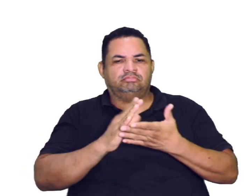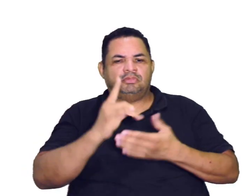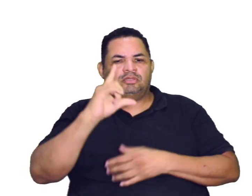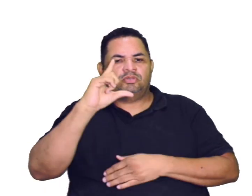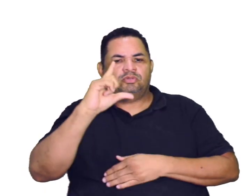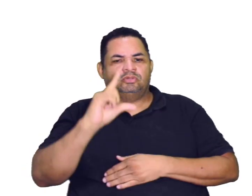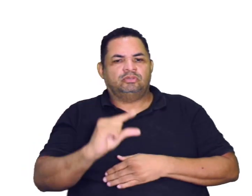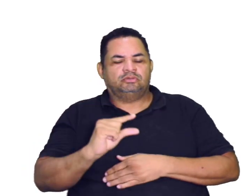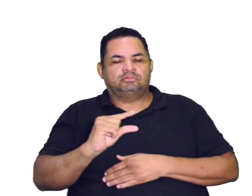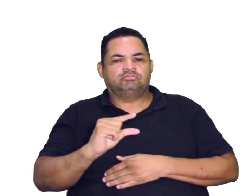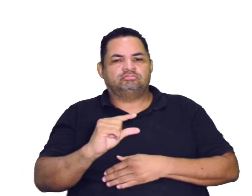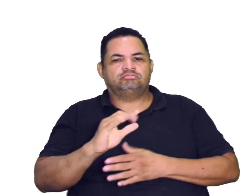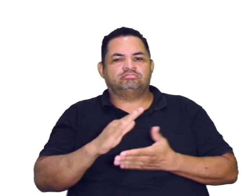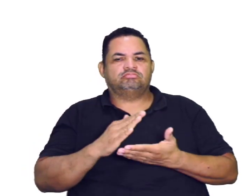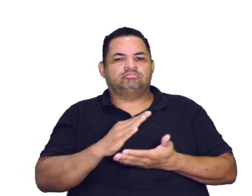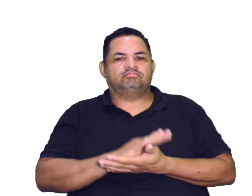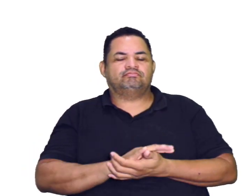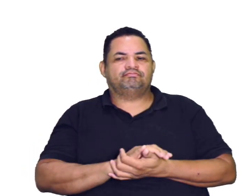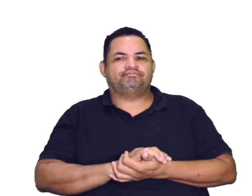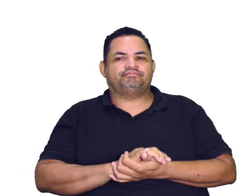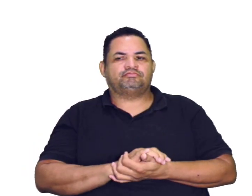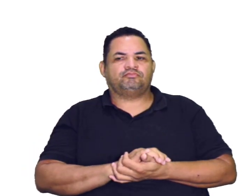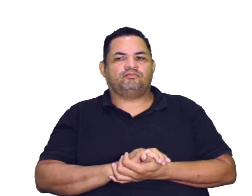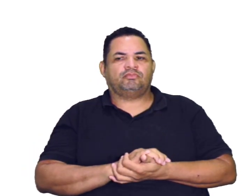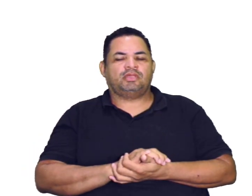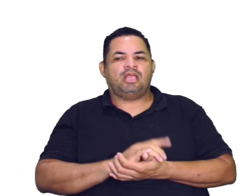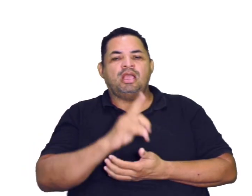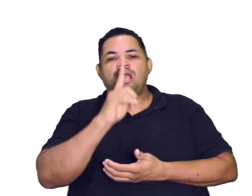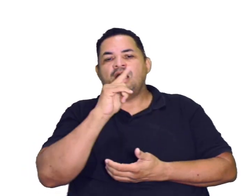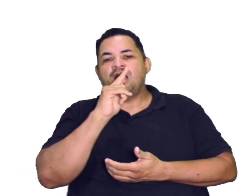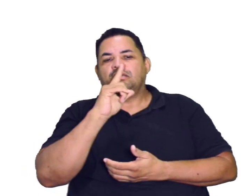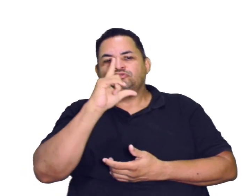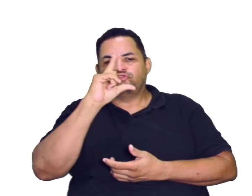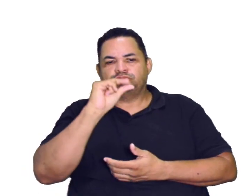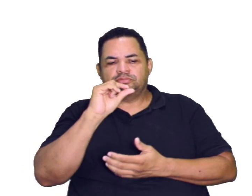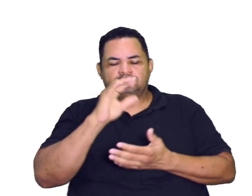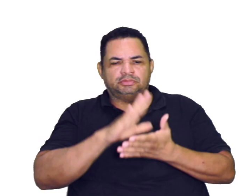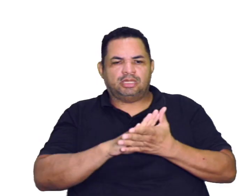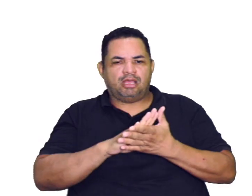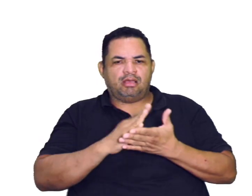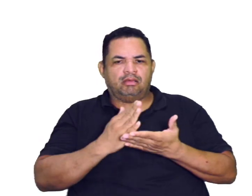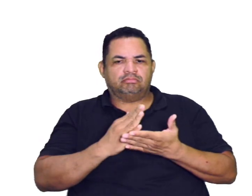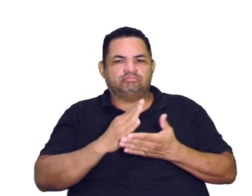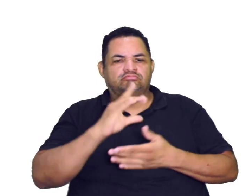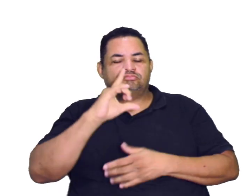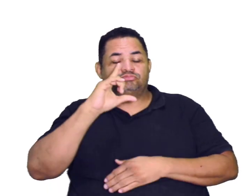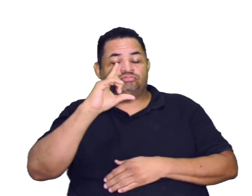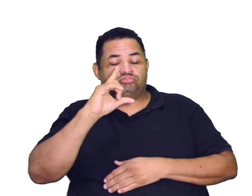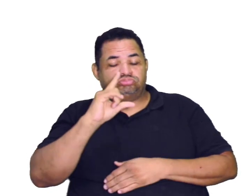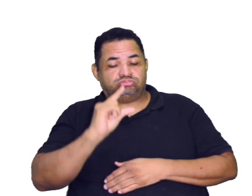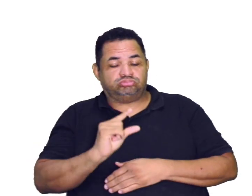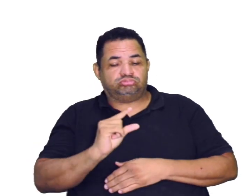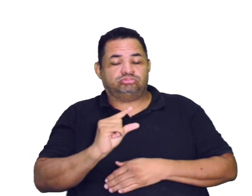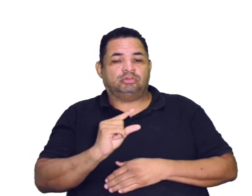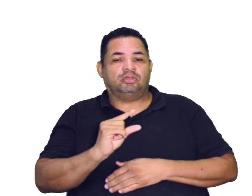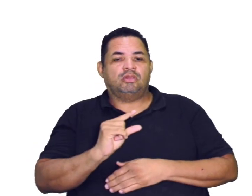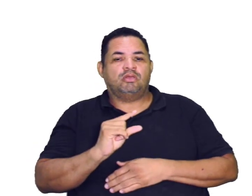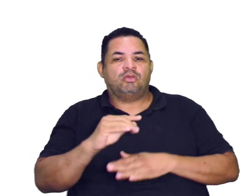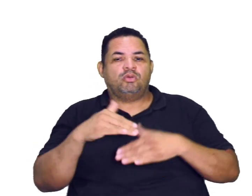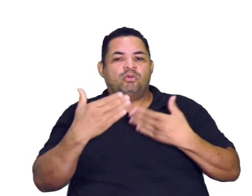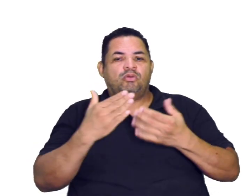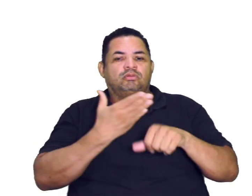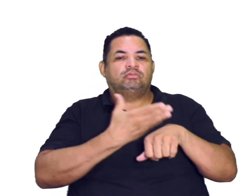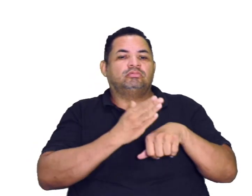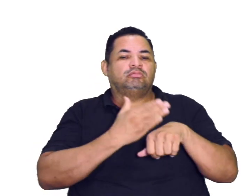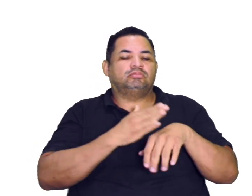a diminuição do impacto. Não é que não tem impacto, né? A água acaba aliviando aí na hora